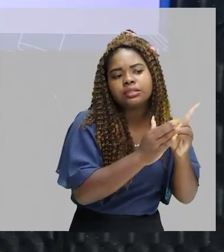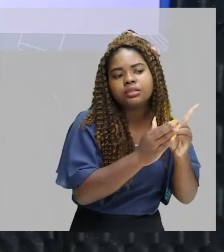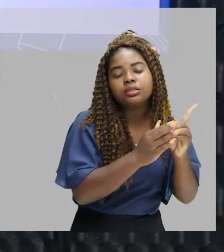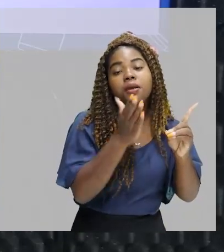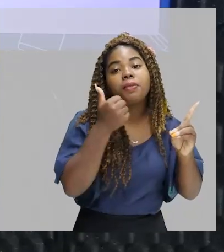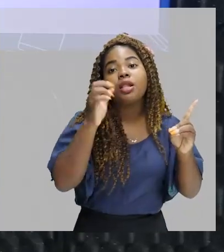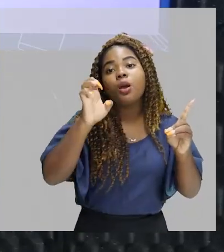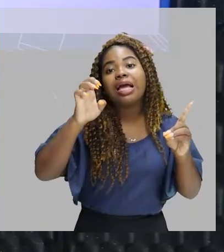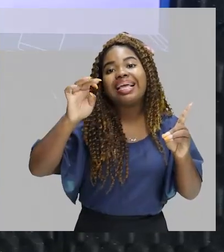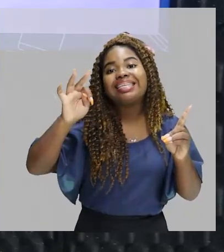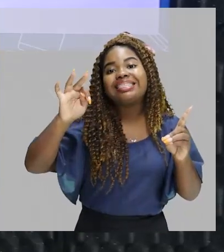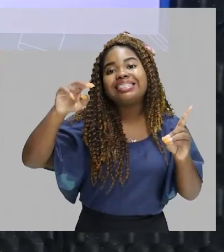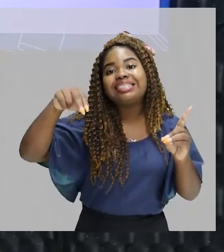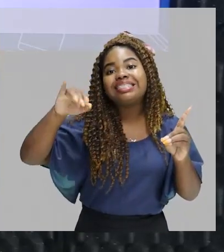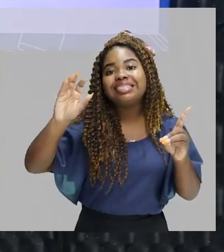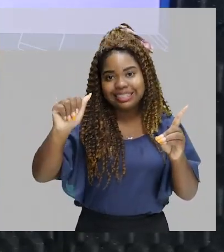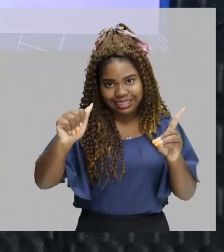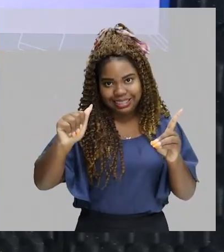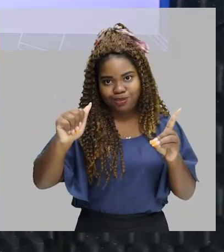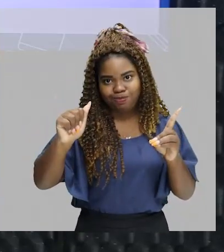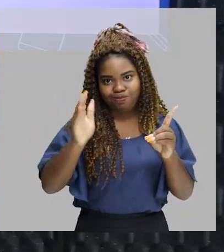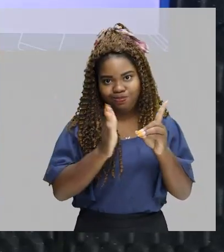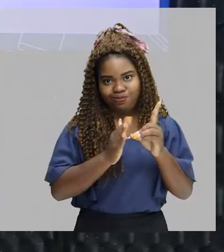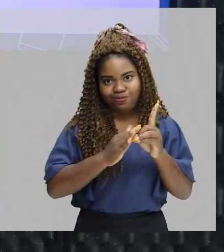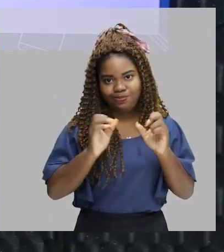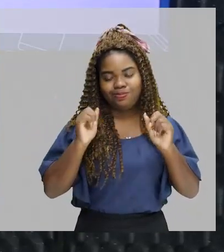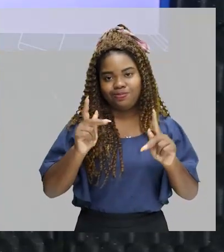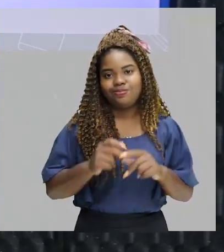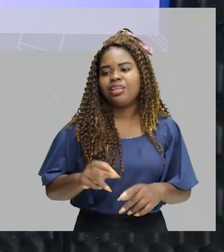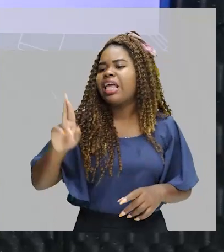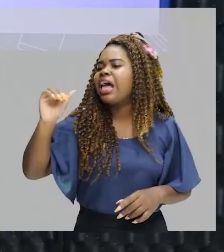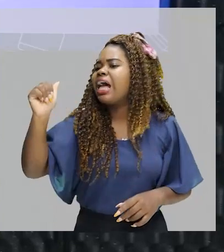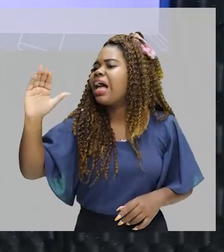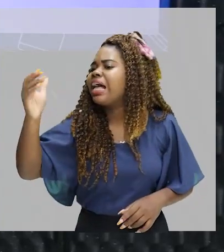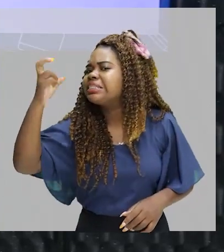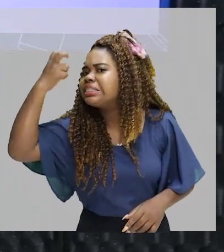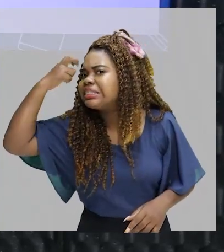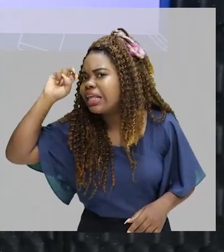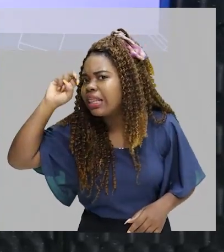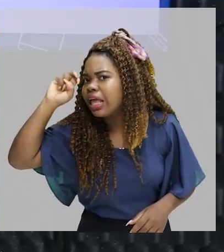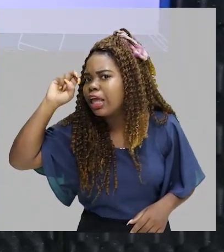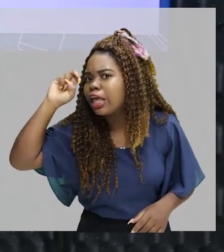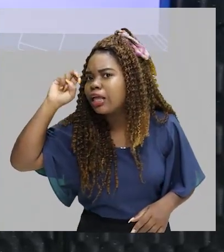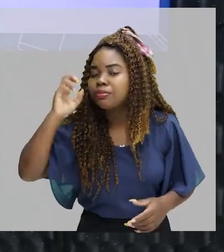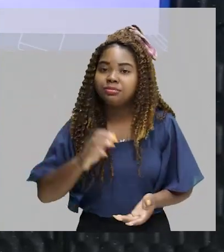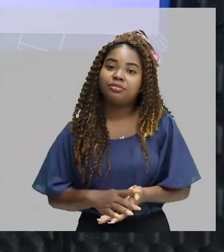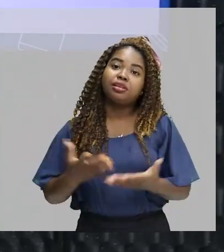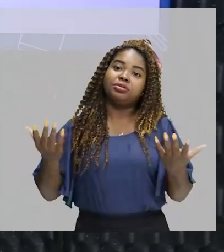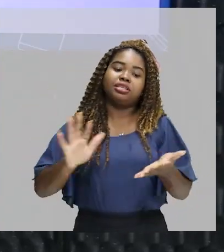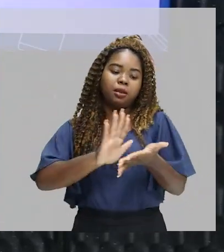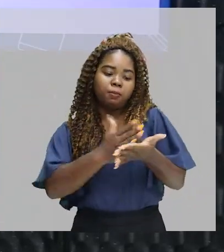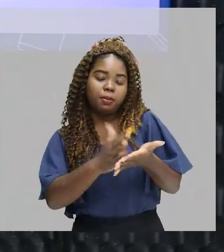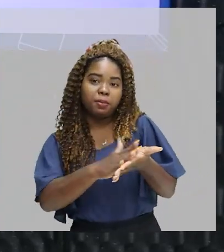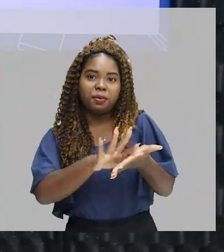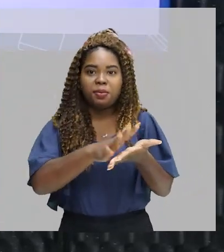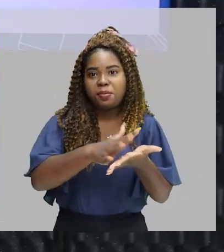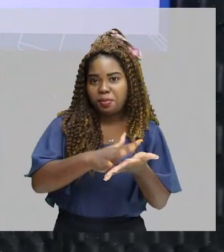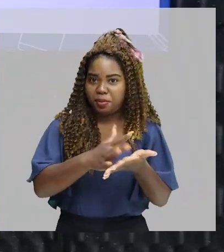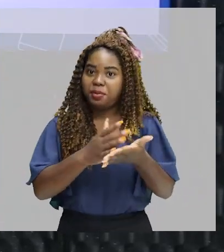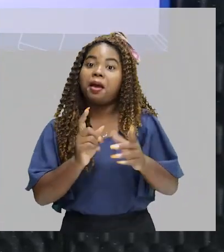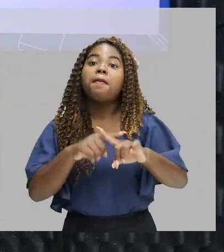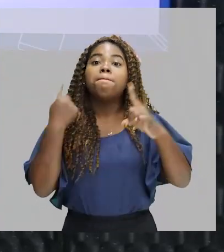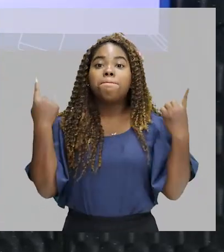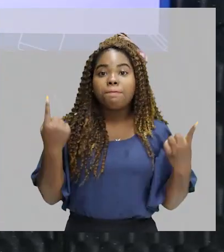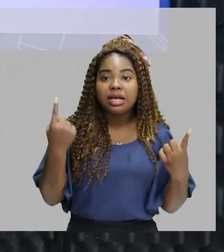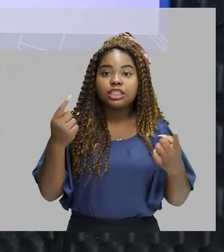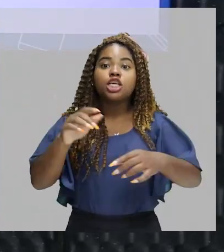etnias indígenas, tá? Em vez de falar de raça negra, a não ser que seja lá a banda de pagode dos anos 90, aí tudo bem. Mas